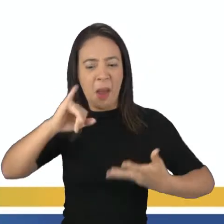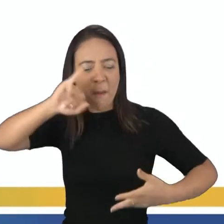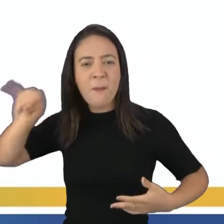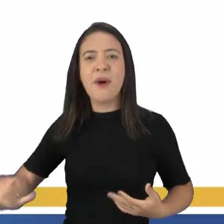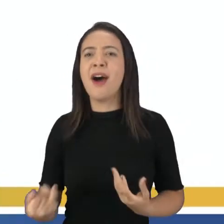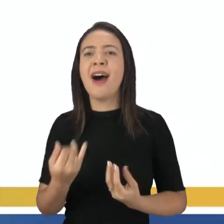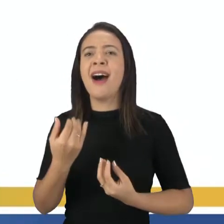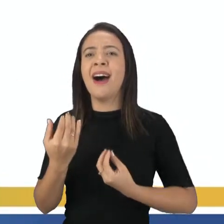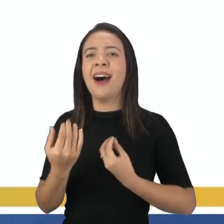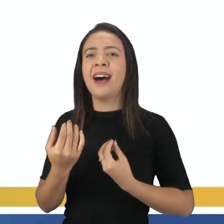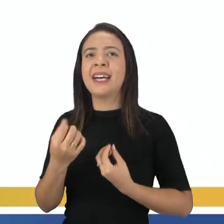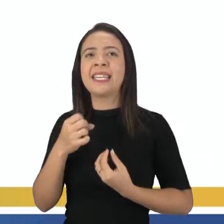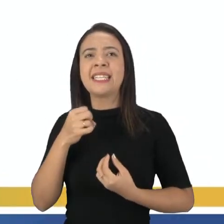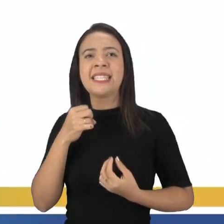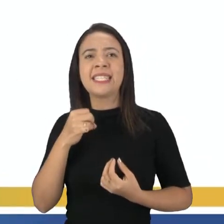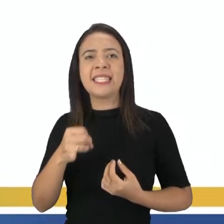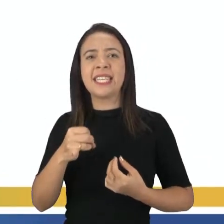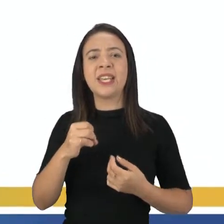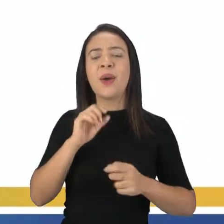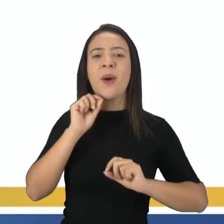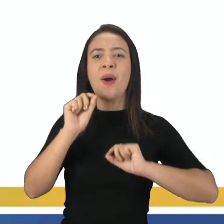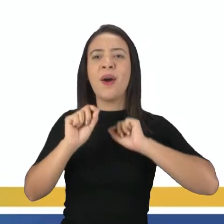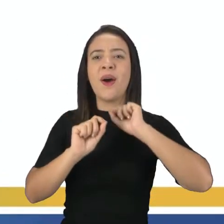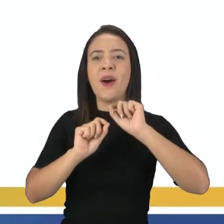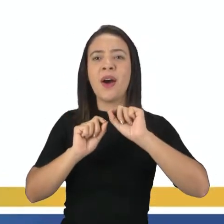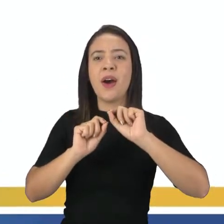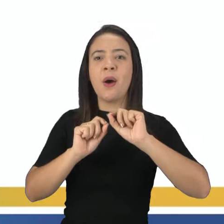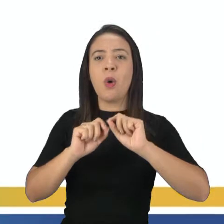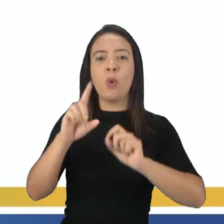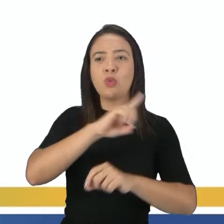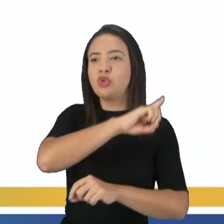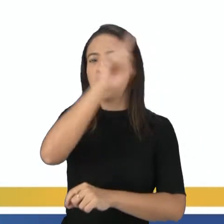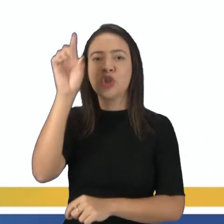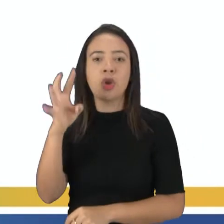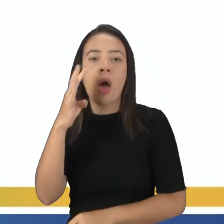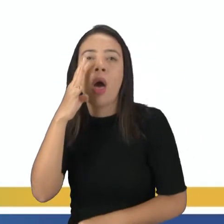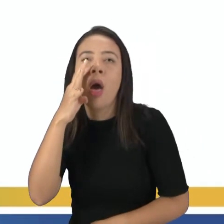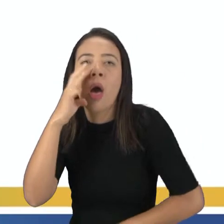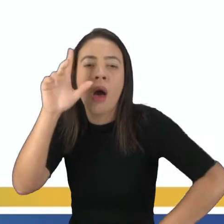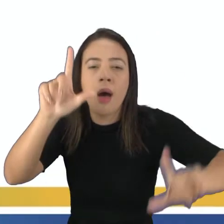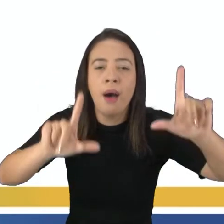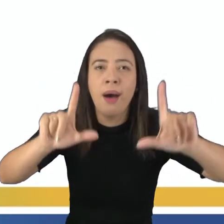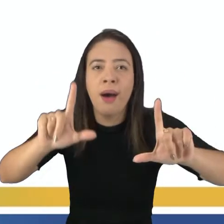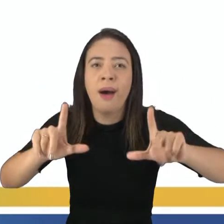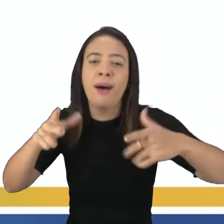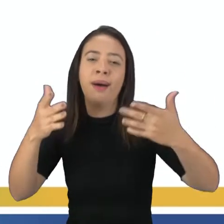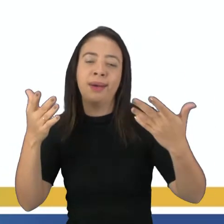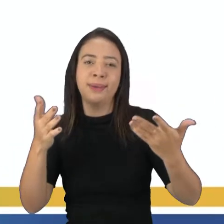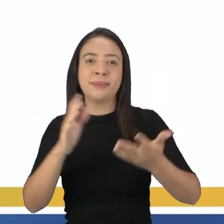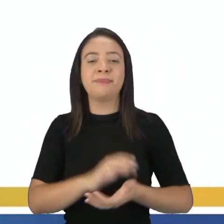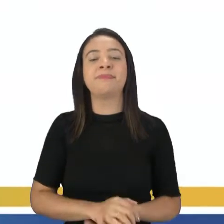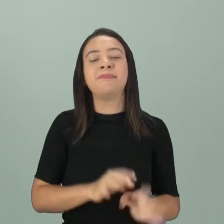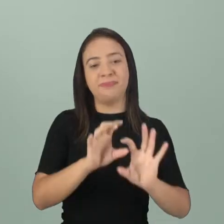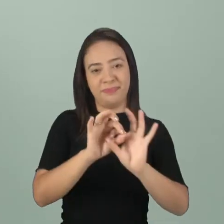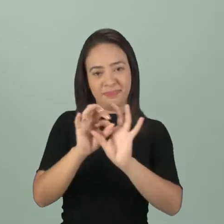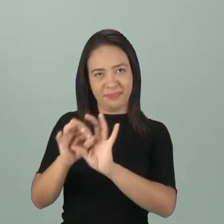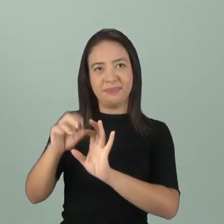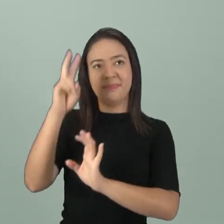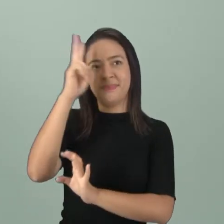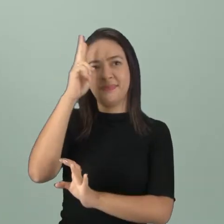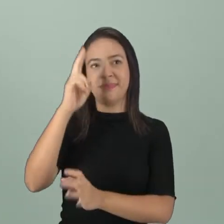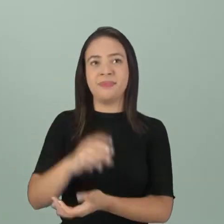que desperdiçar todas elas e passar o dia vendo desenho? Tá? E a gente vê esse contexto da tirinha. Vamos lá